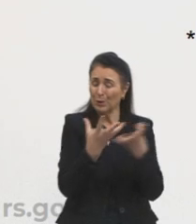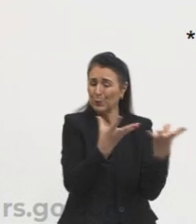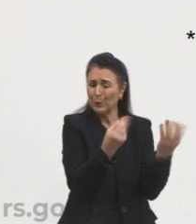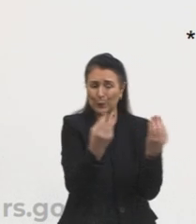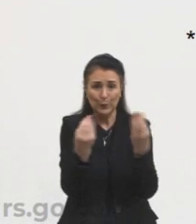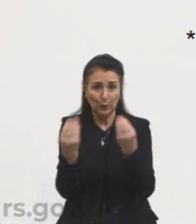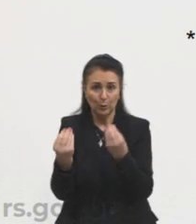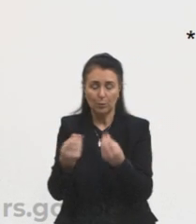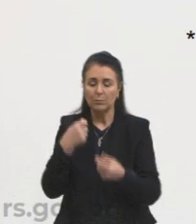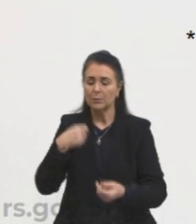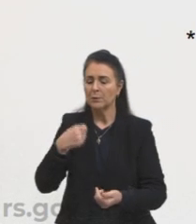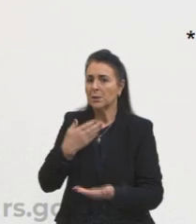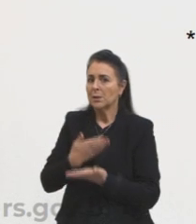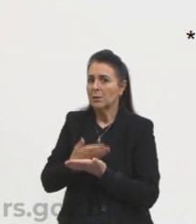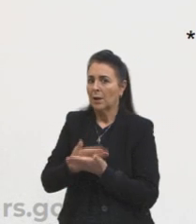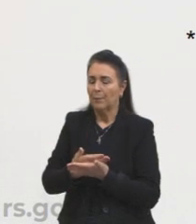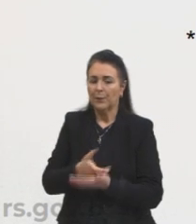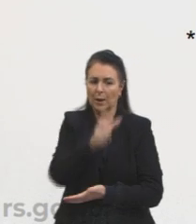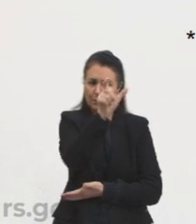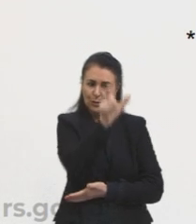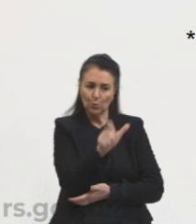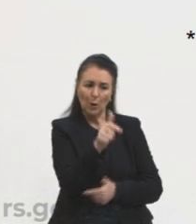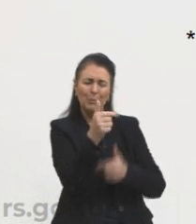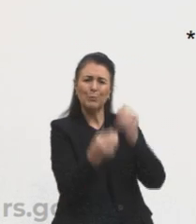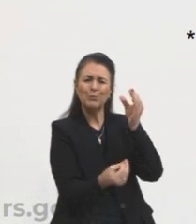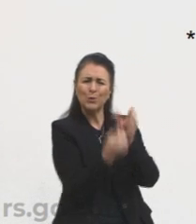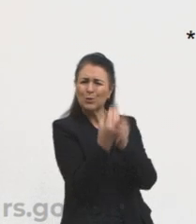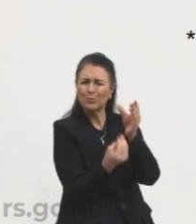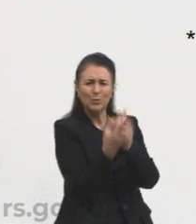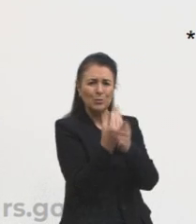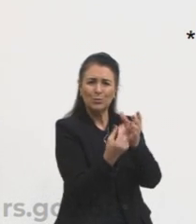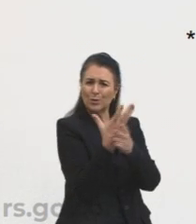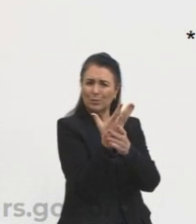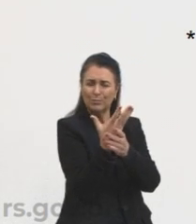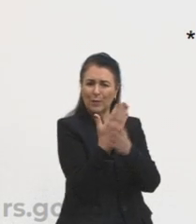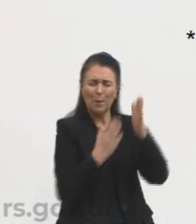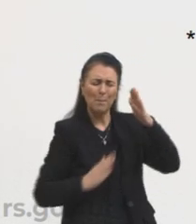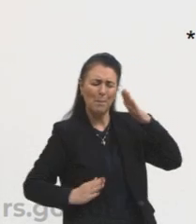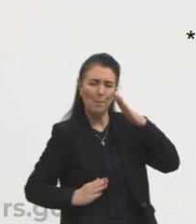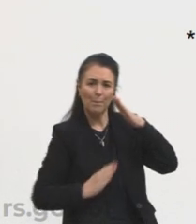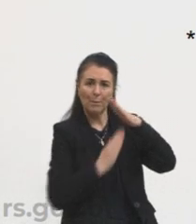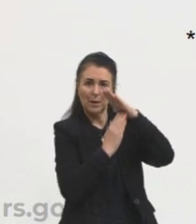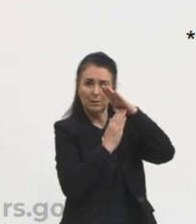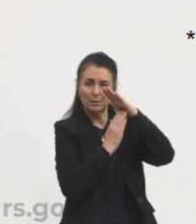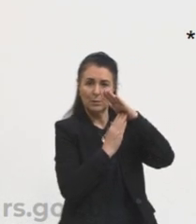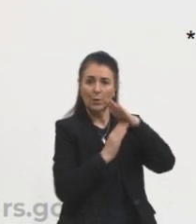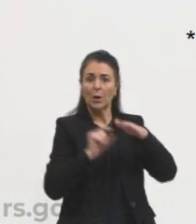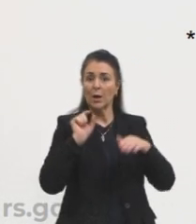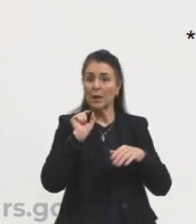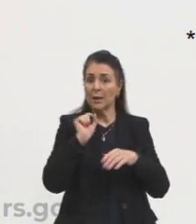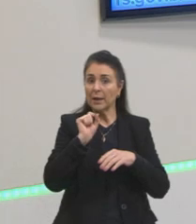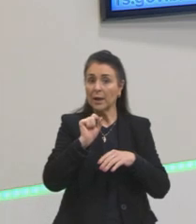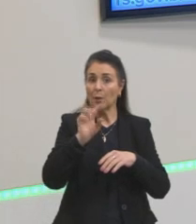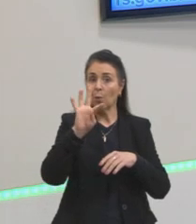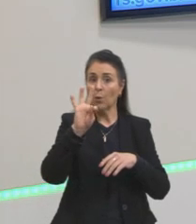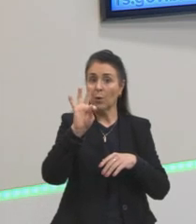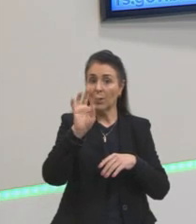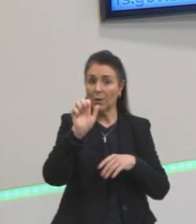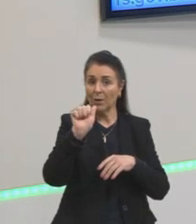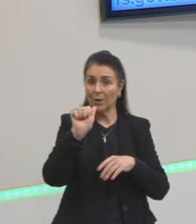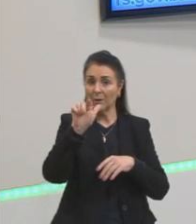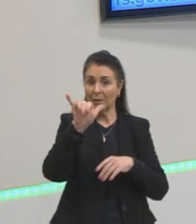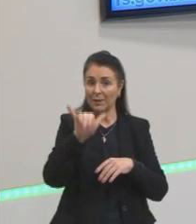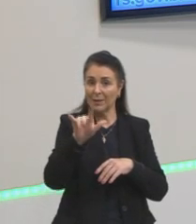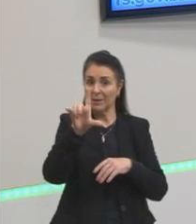estudar é preciso que o trabalhador Produza o máximo que a questão do taylorismo ele é um administrador americano